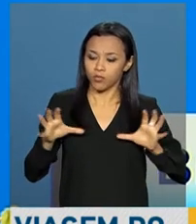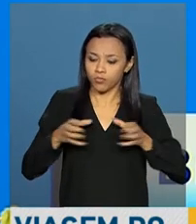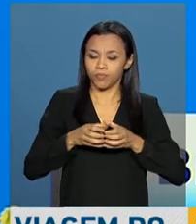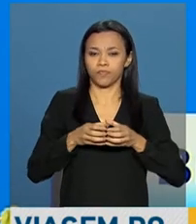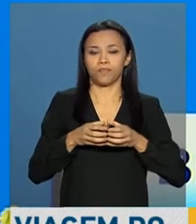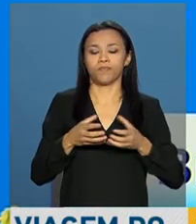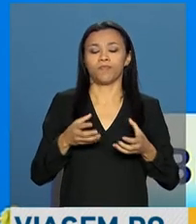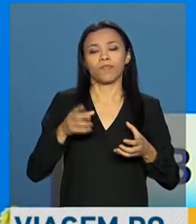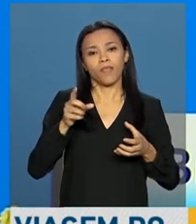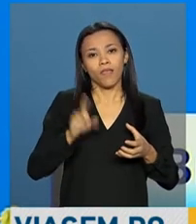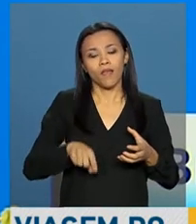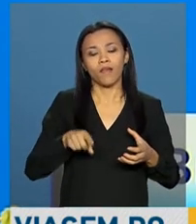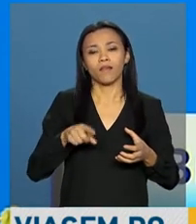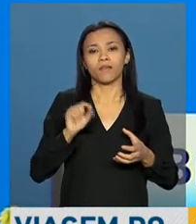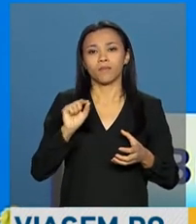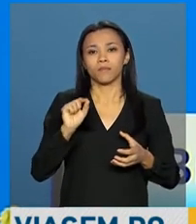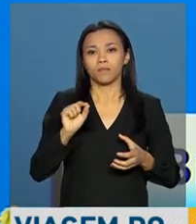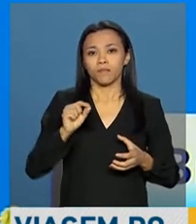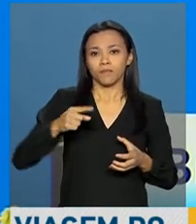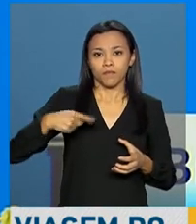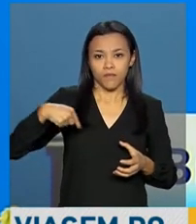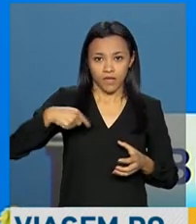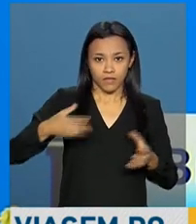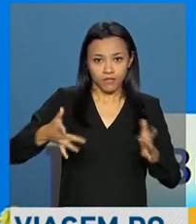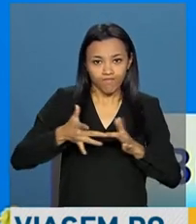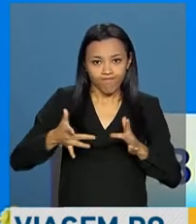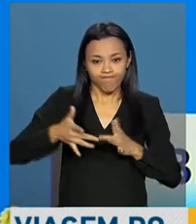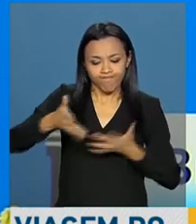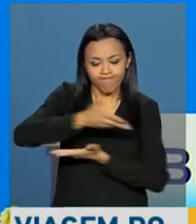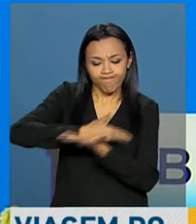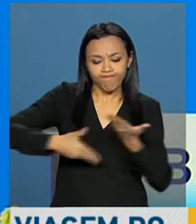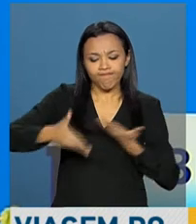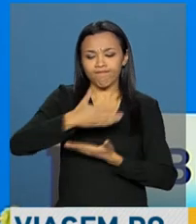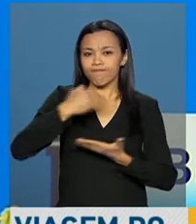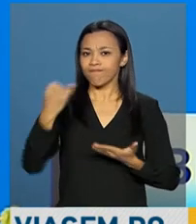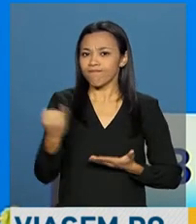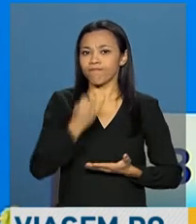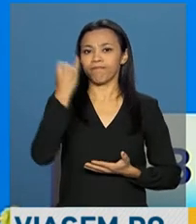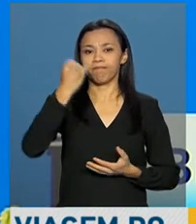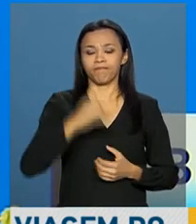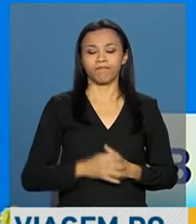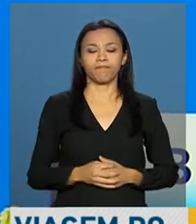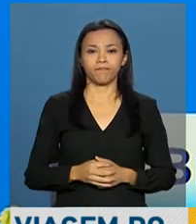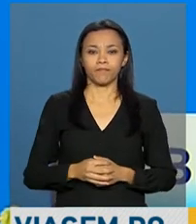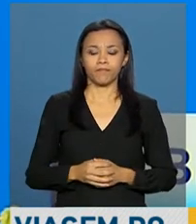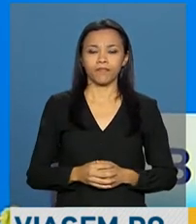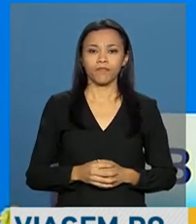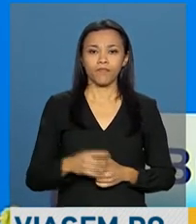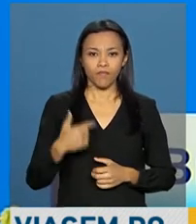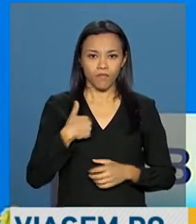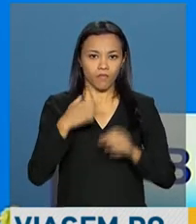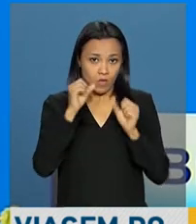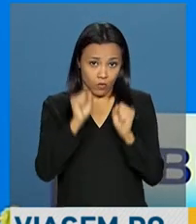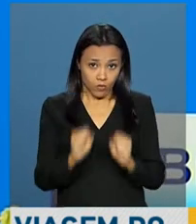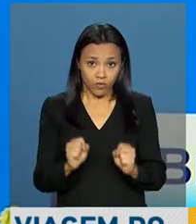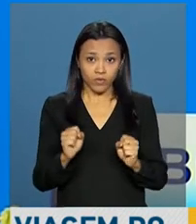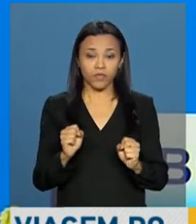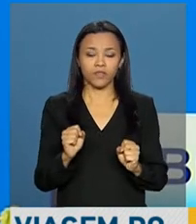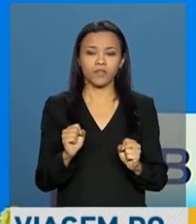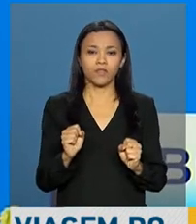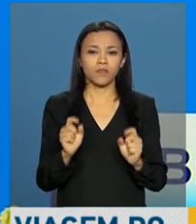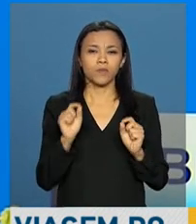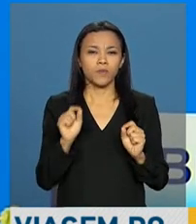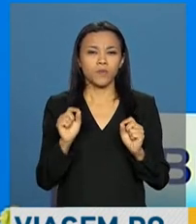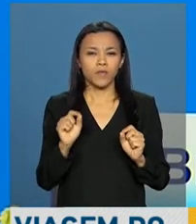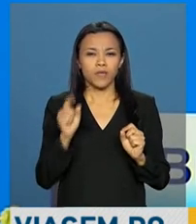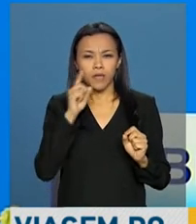são protagonistas dessa integração. Pude confirmar o vigoroso empenho